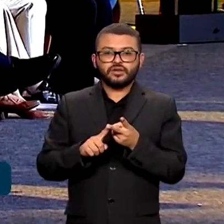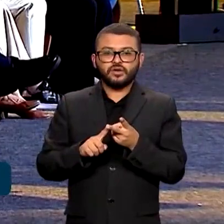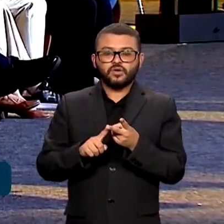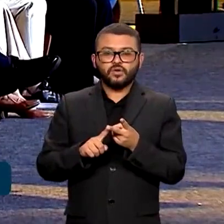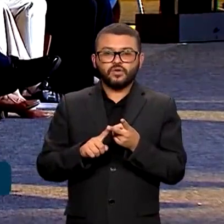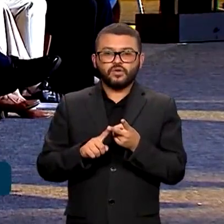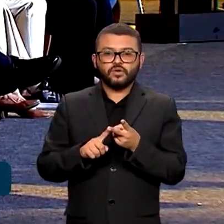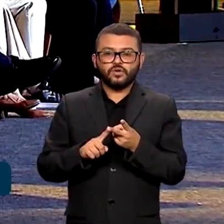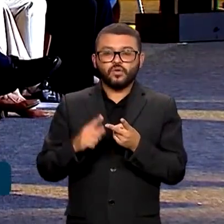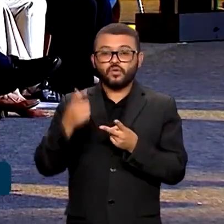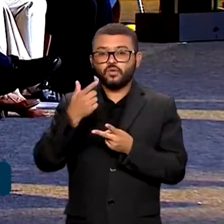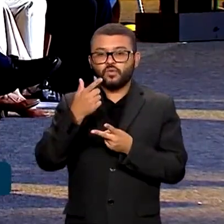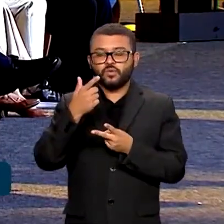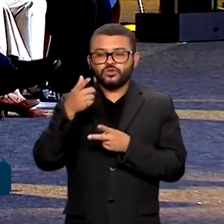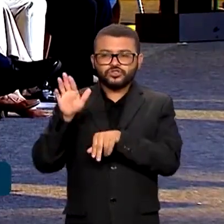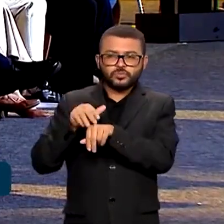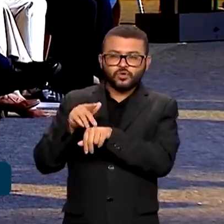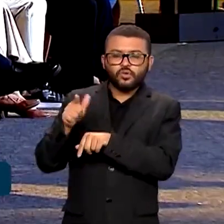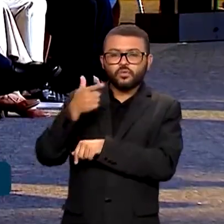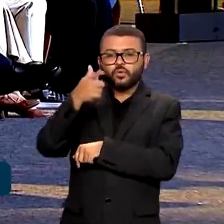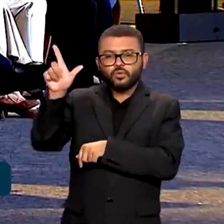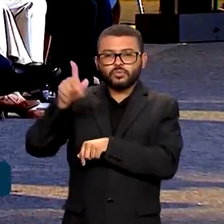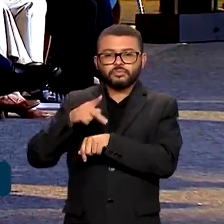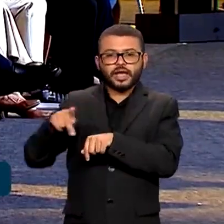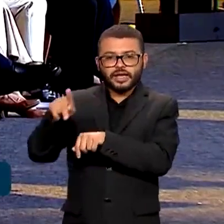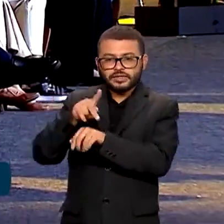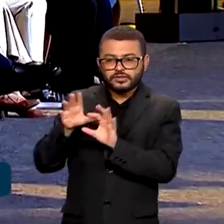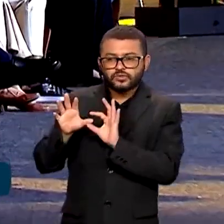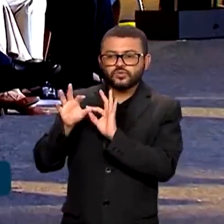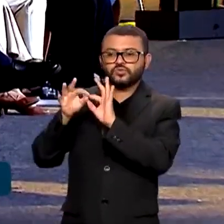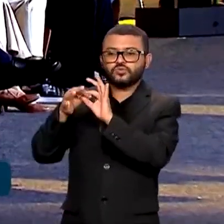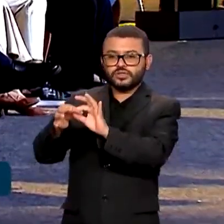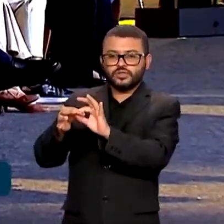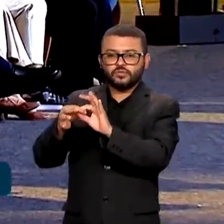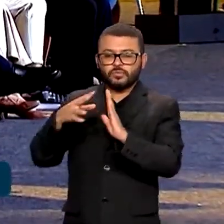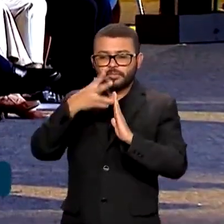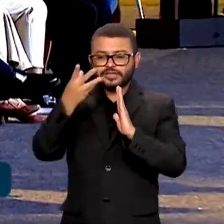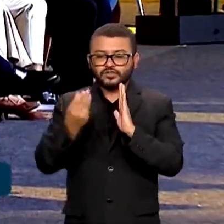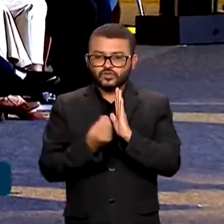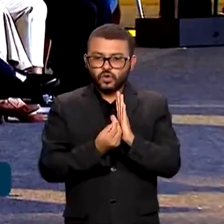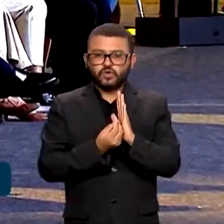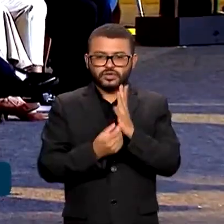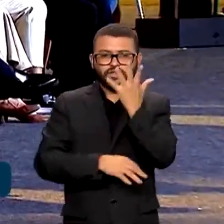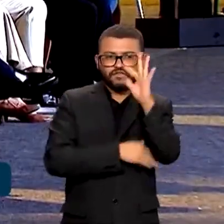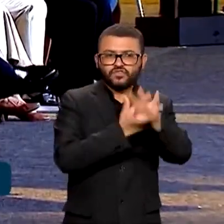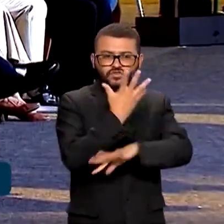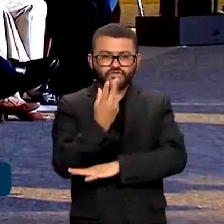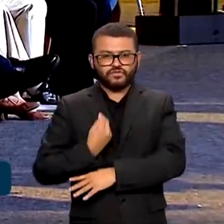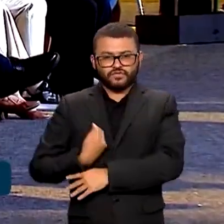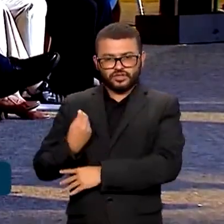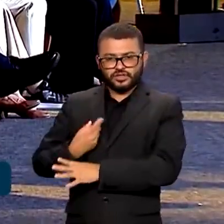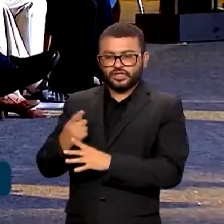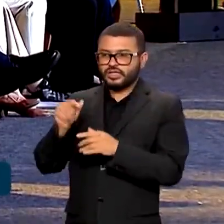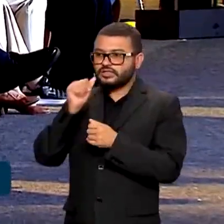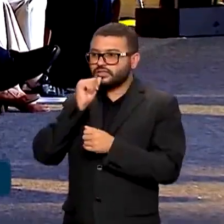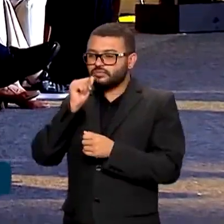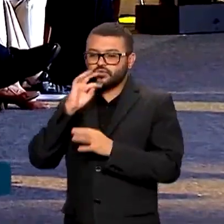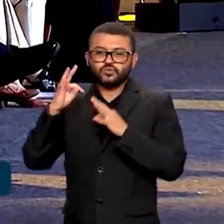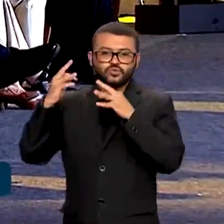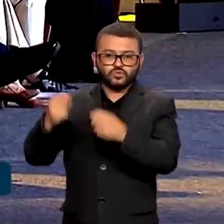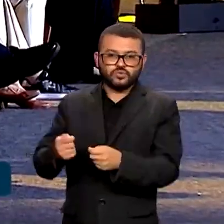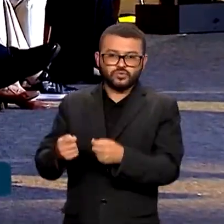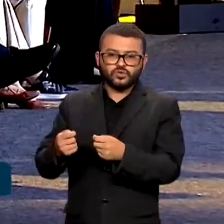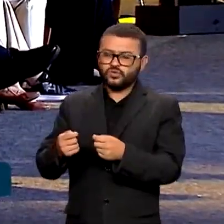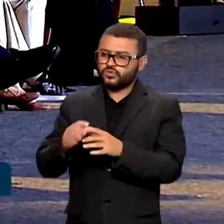Guiana, convidou os países que têm florestas tropicais de pé, a Indonésia e